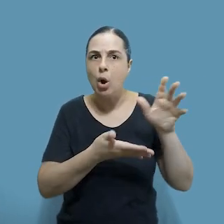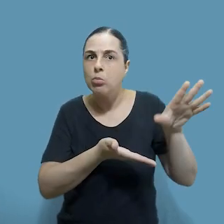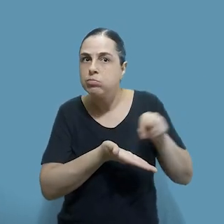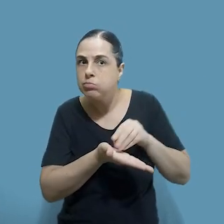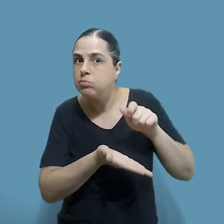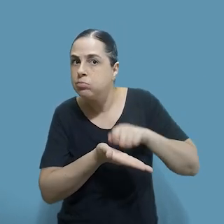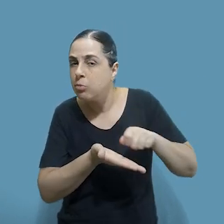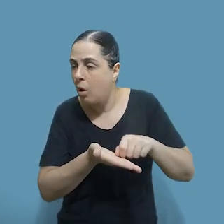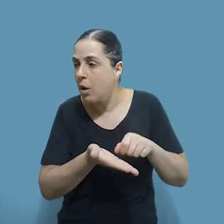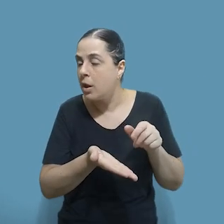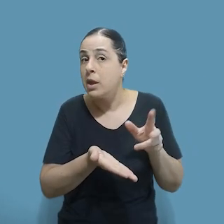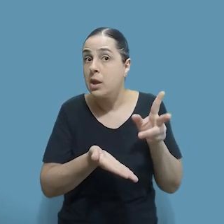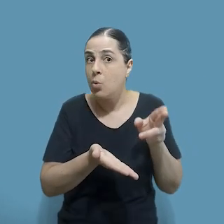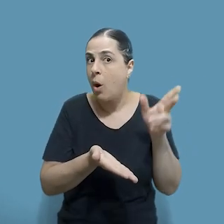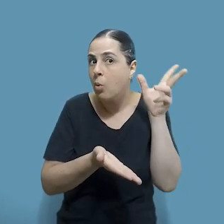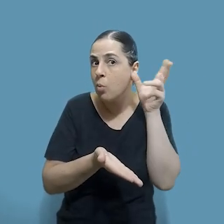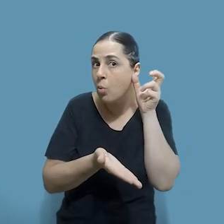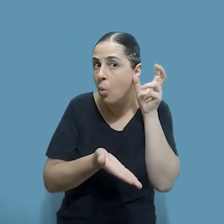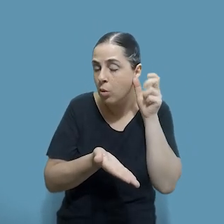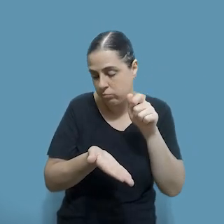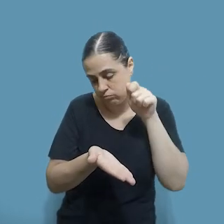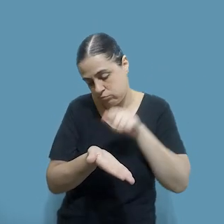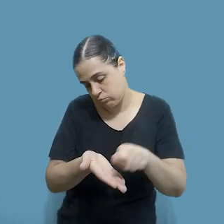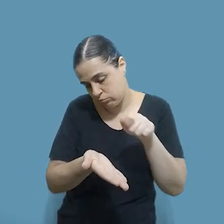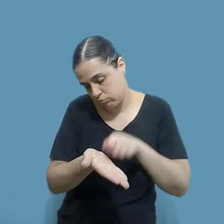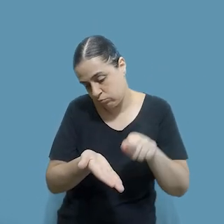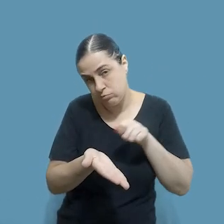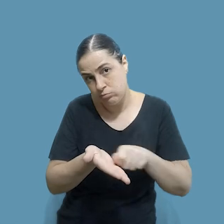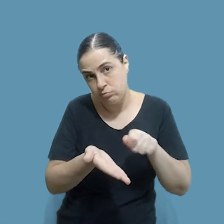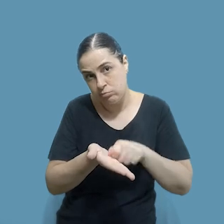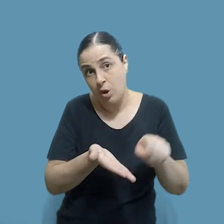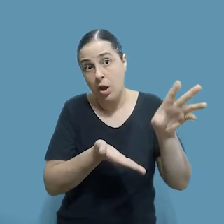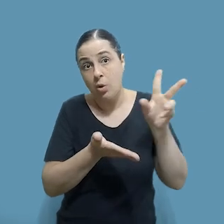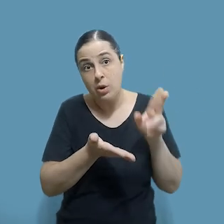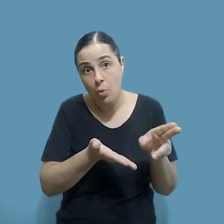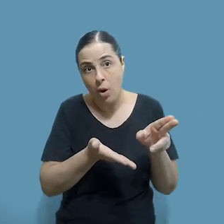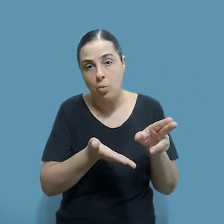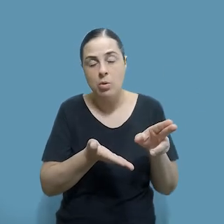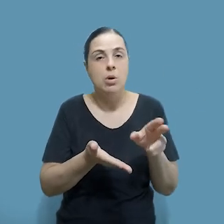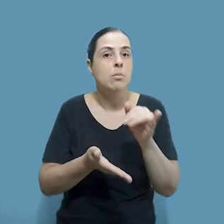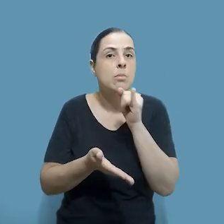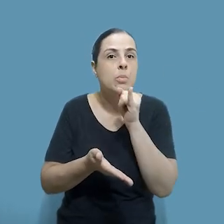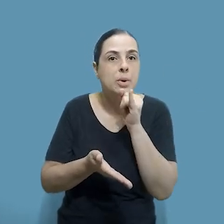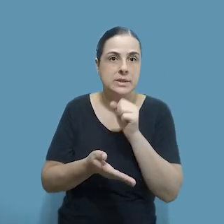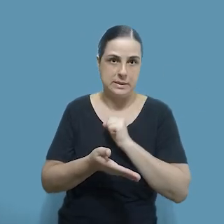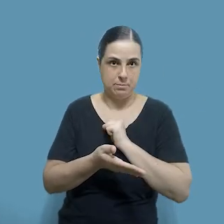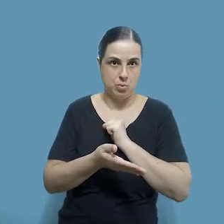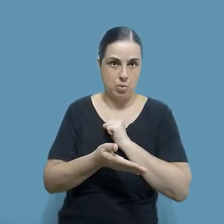mulheres. Eu não consegui guardar o resguardo